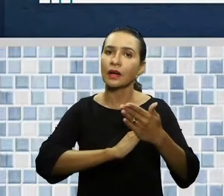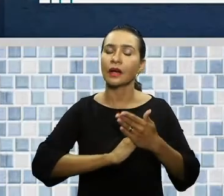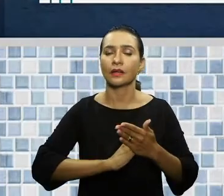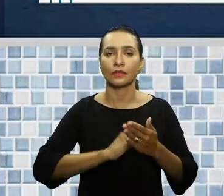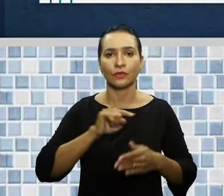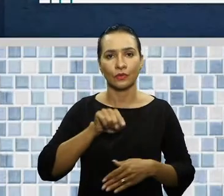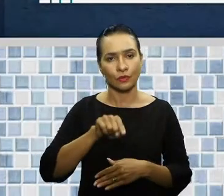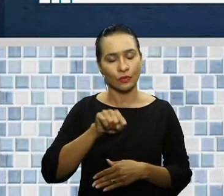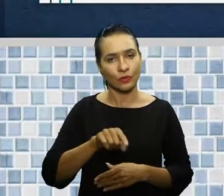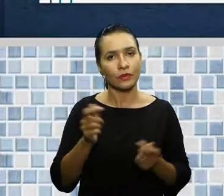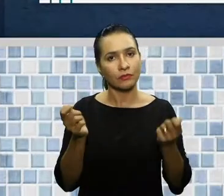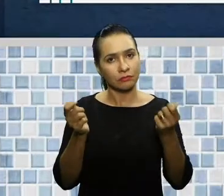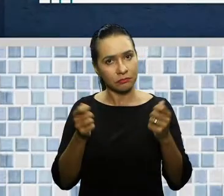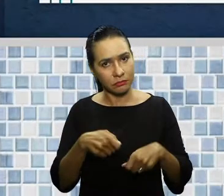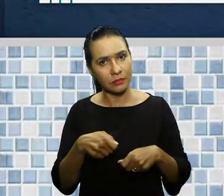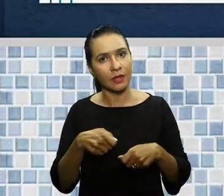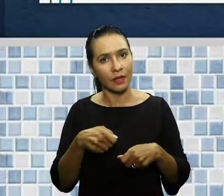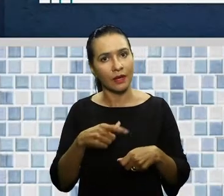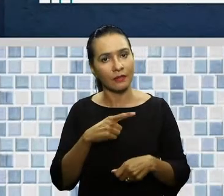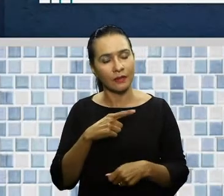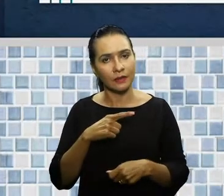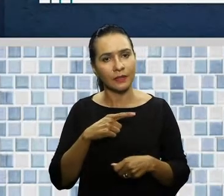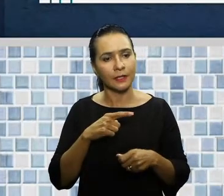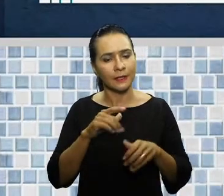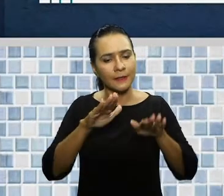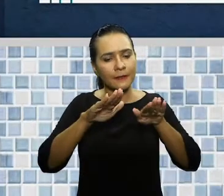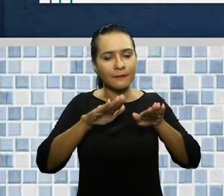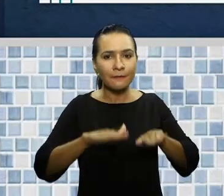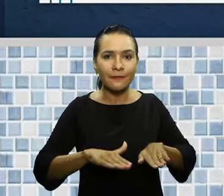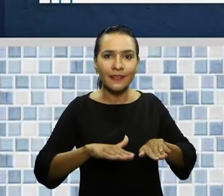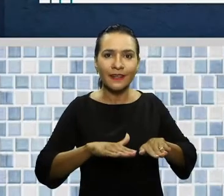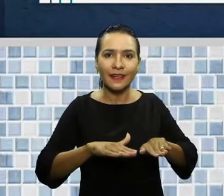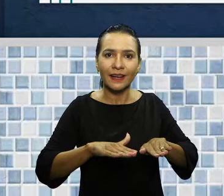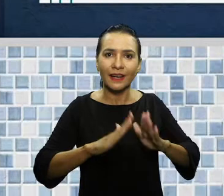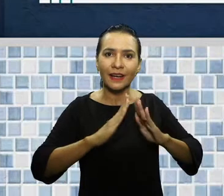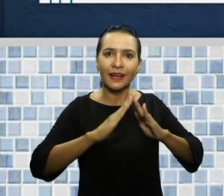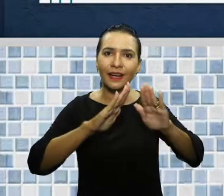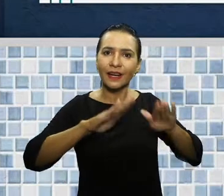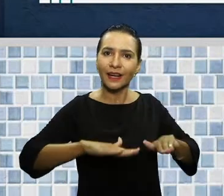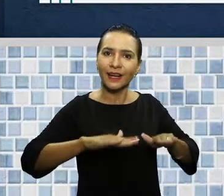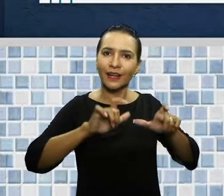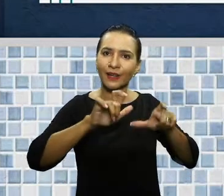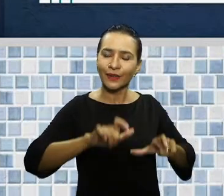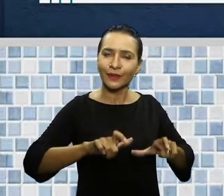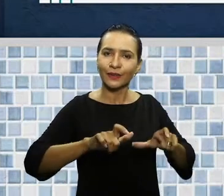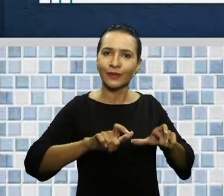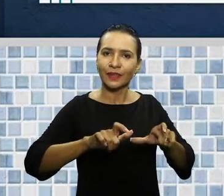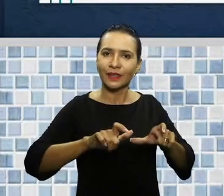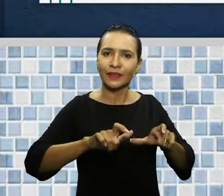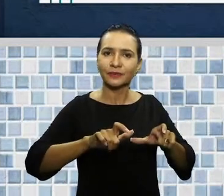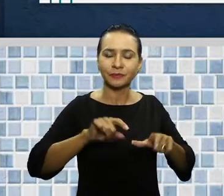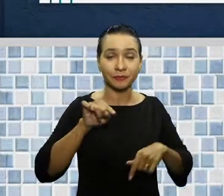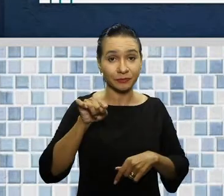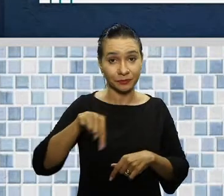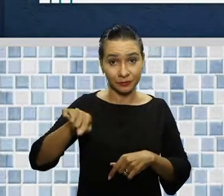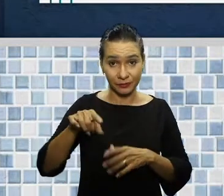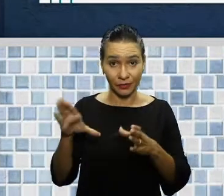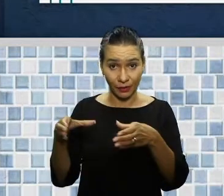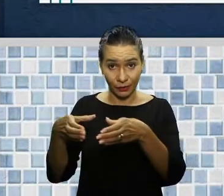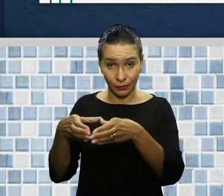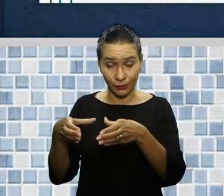favoreceram com que eles pudessem ter um apego ao local onde eles estavam. Então, eles